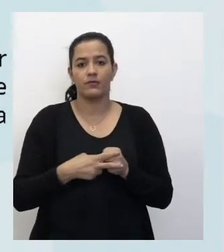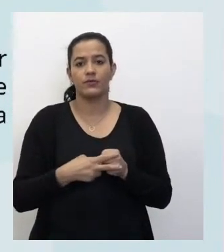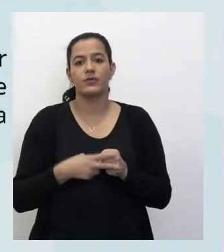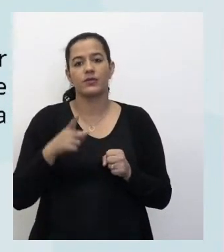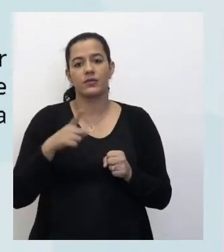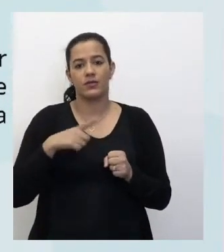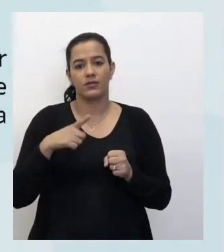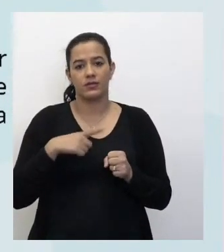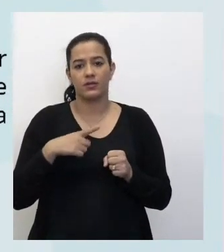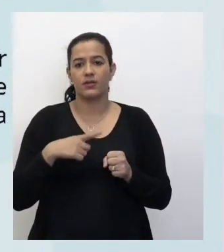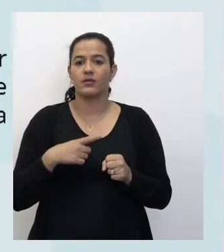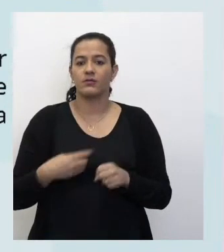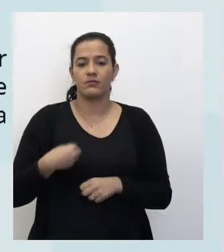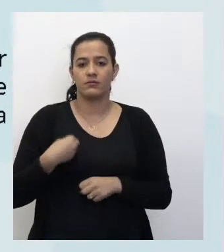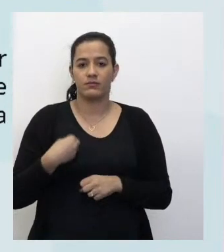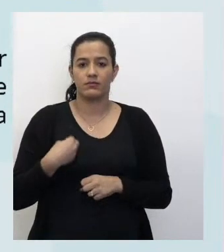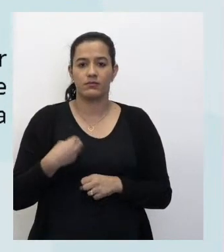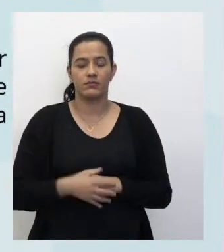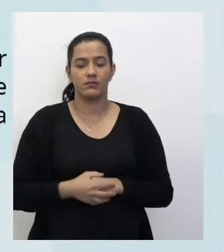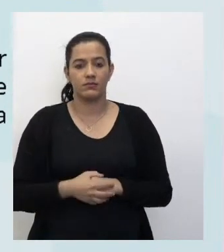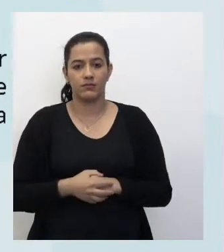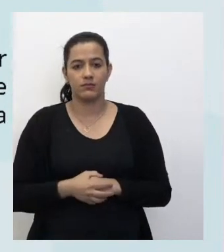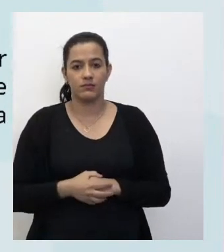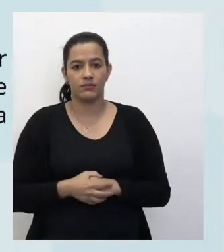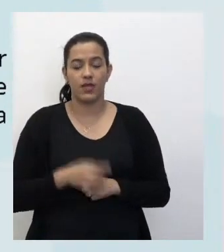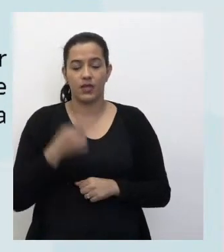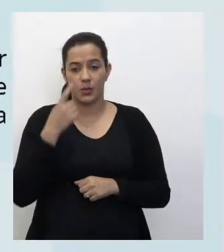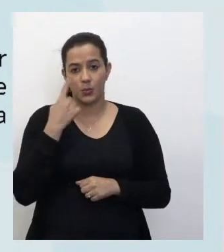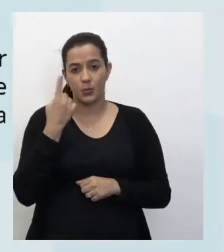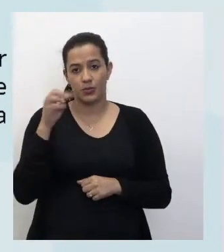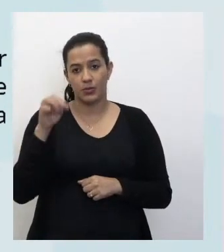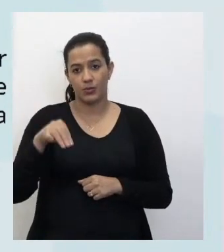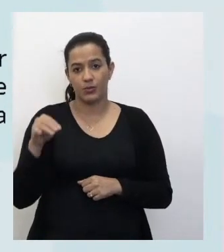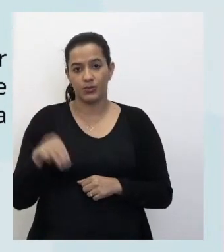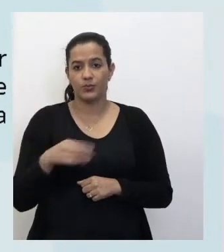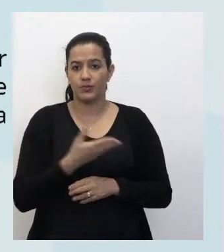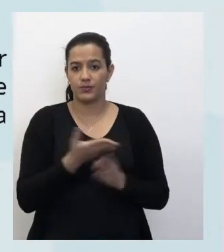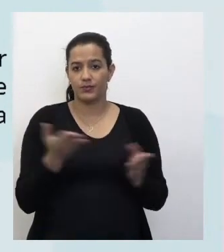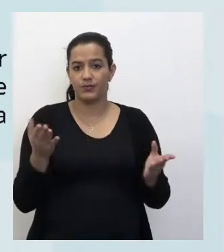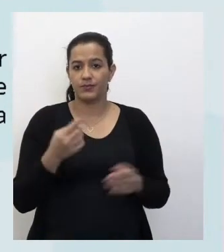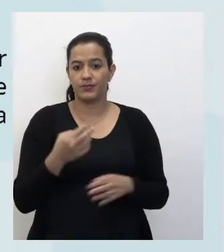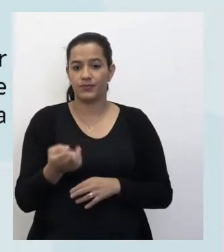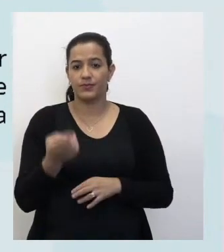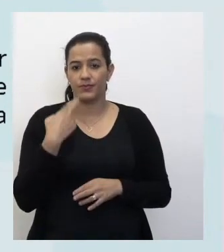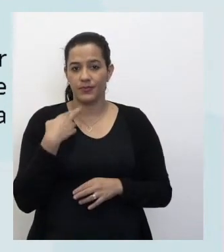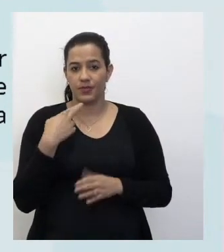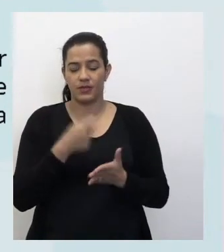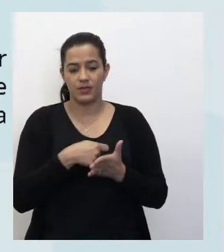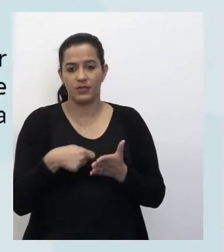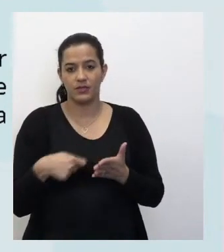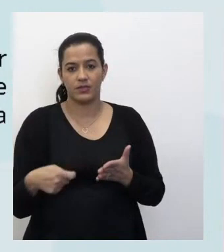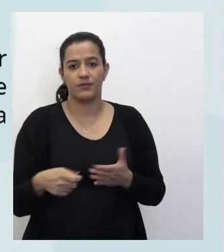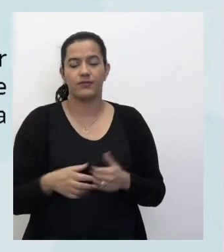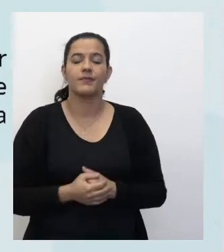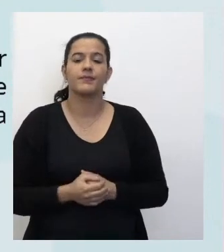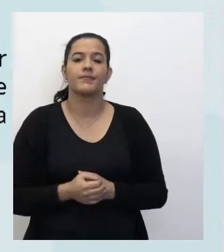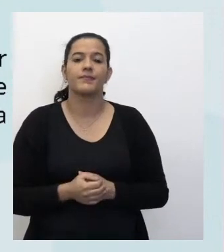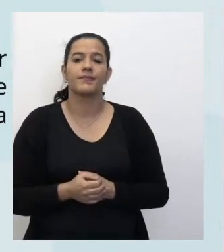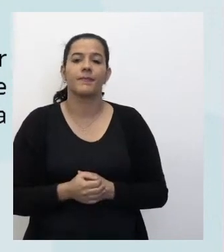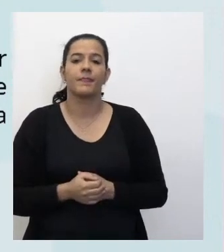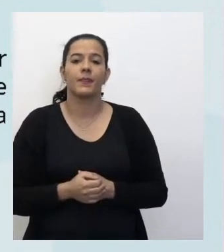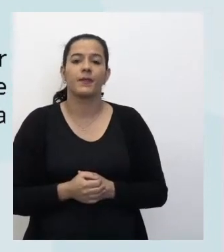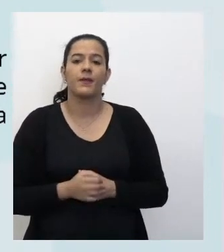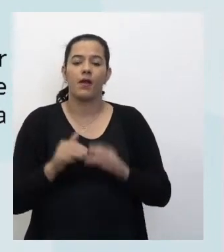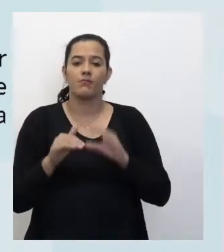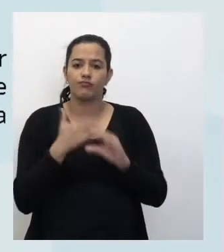ok? Então, 1 minute, 1 minuto, vão lá no chat, ao invés de sublinhar, é lógico que vocês não estão com o texto na mão, mandem pra gente